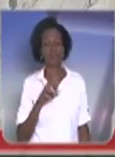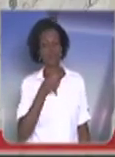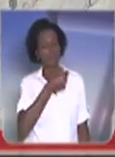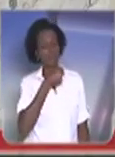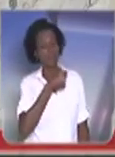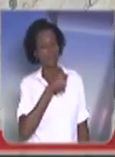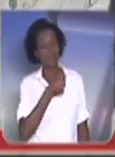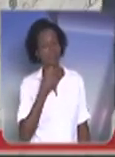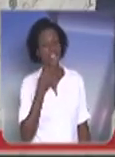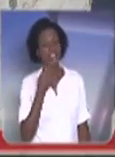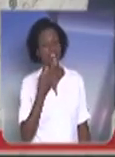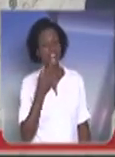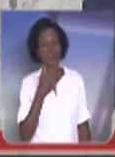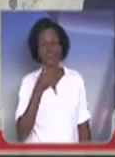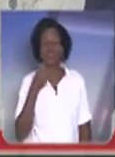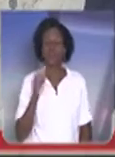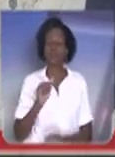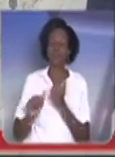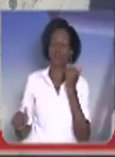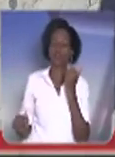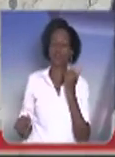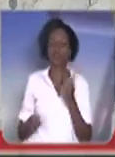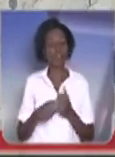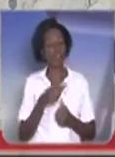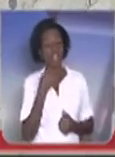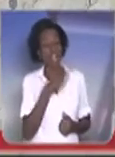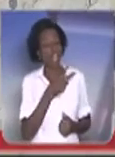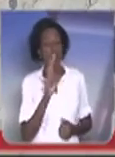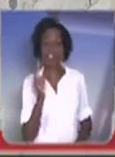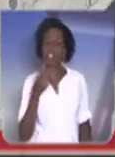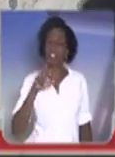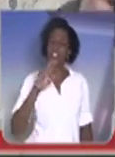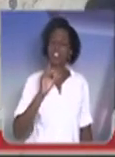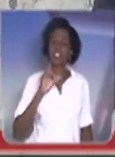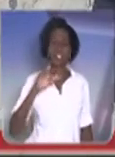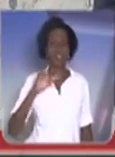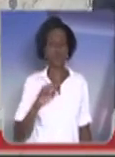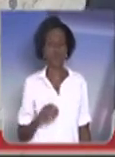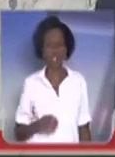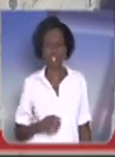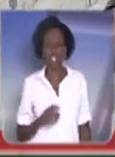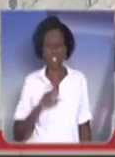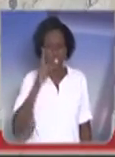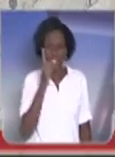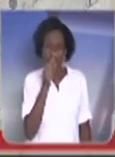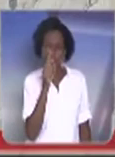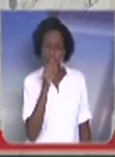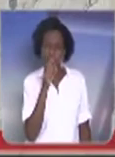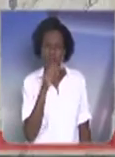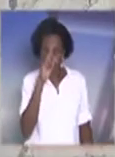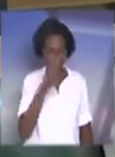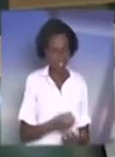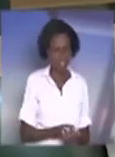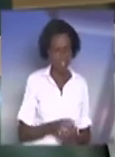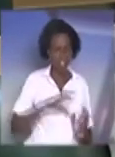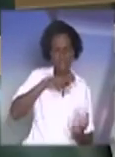E ele chamava o jogador de futebol de herói. Aquele herói tem segundos para decidir o que ele vai fazer com a bola. Se